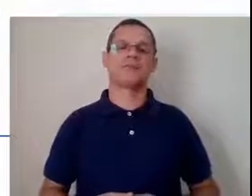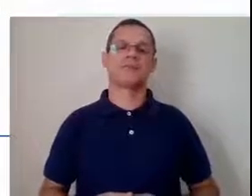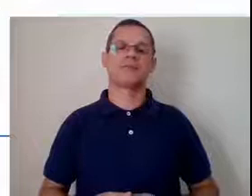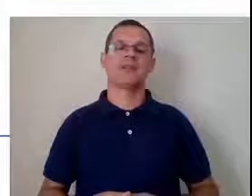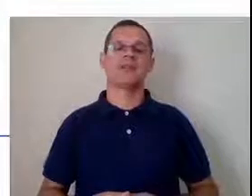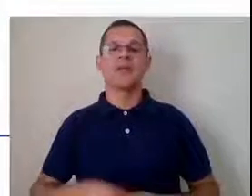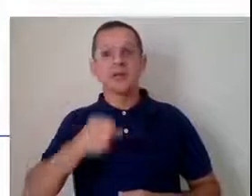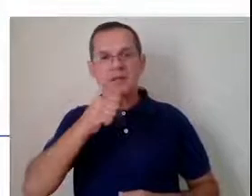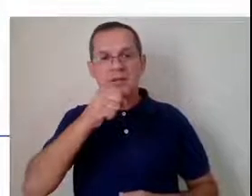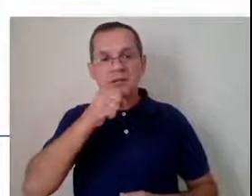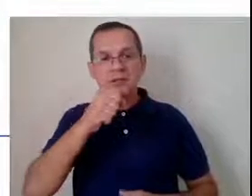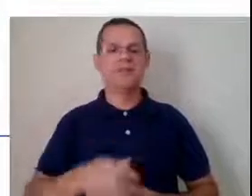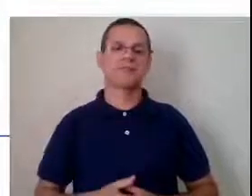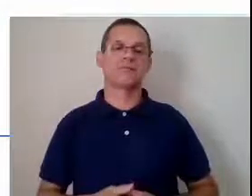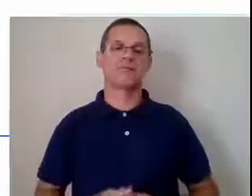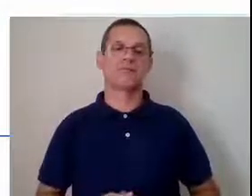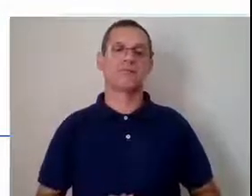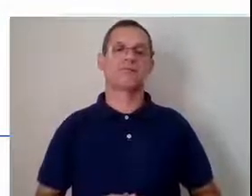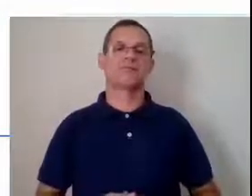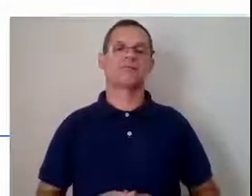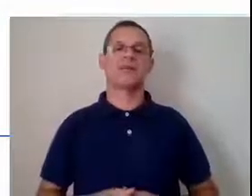Nas entrevistas, tá?